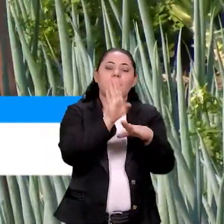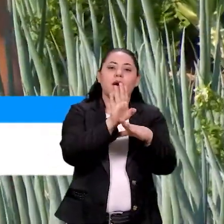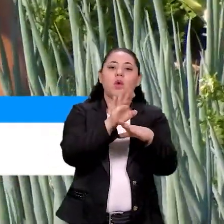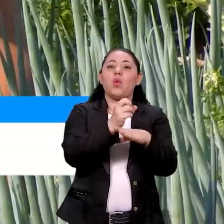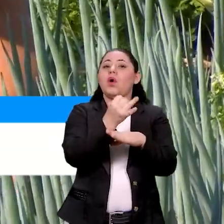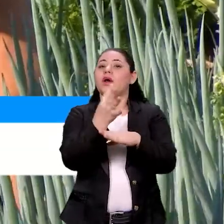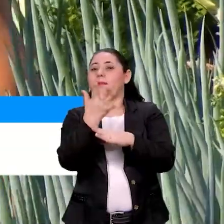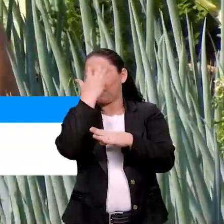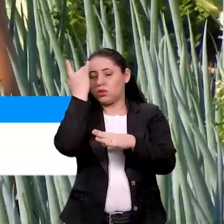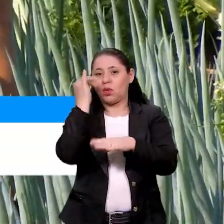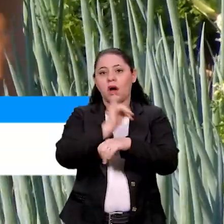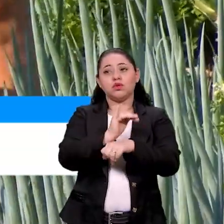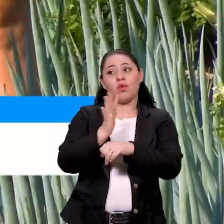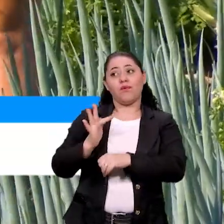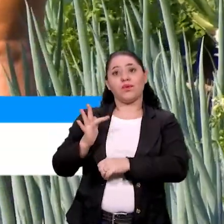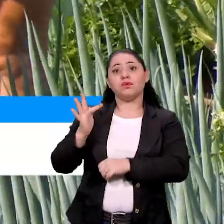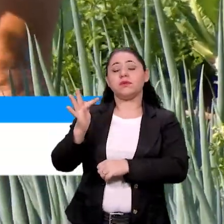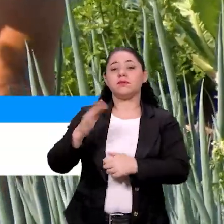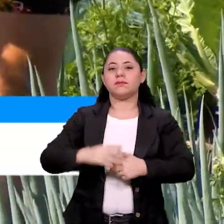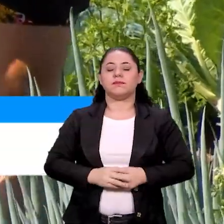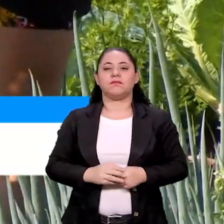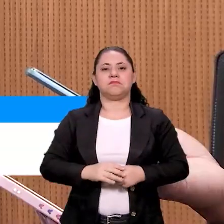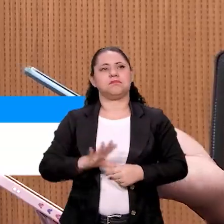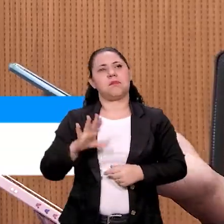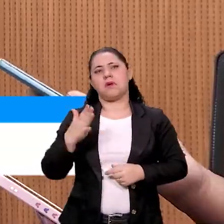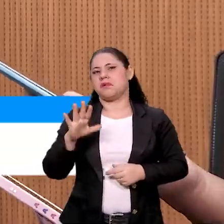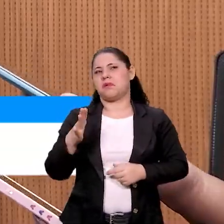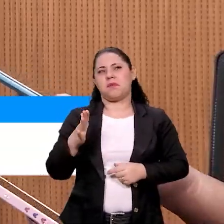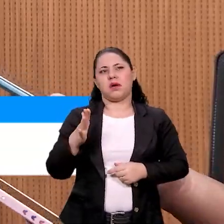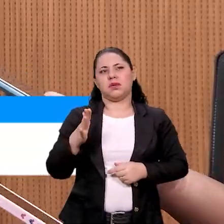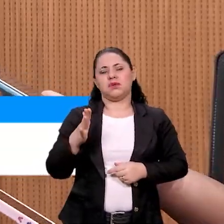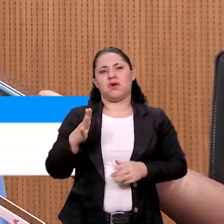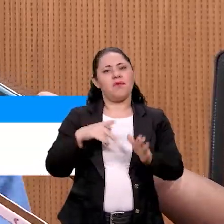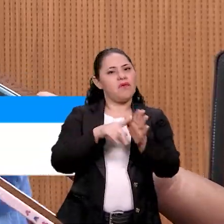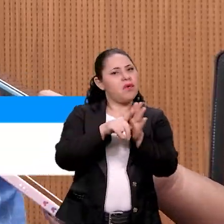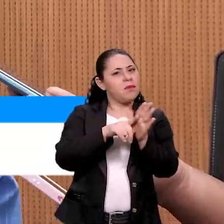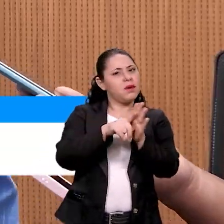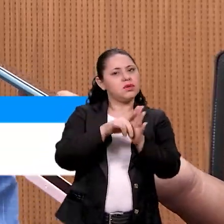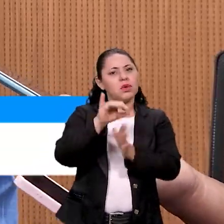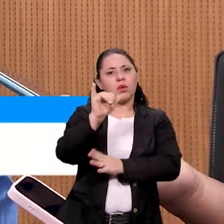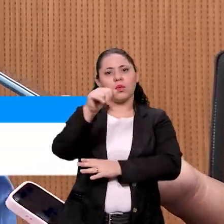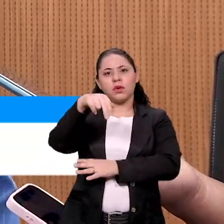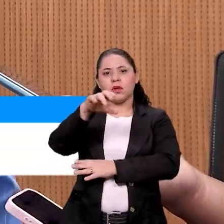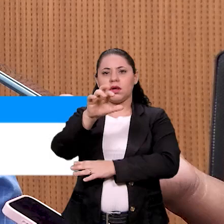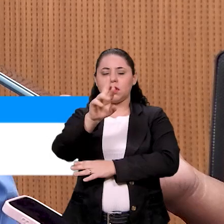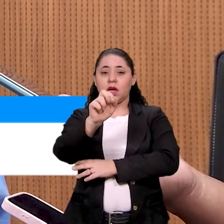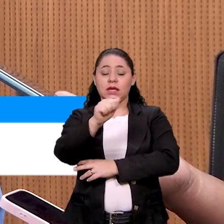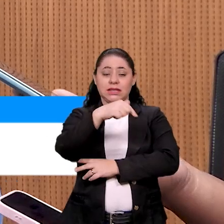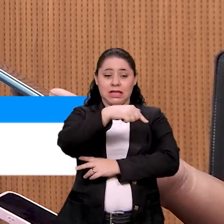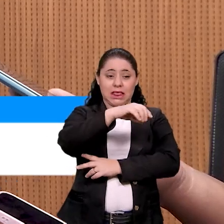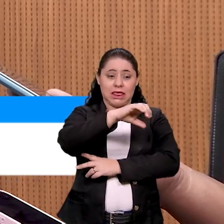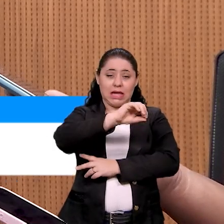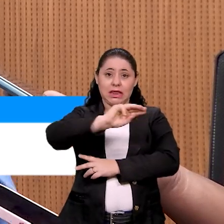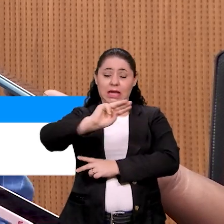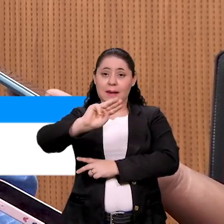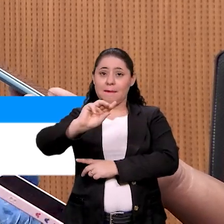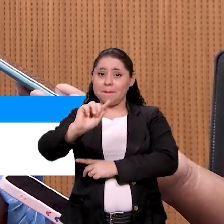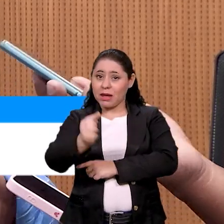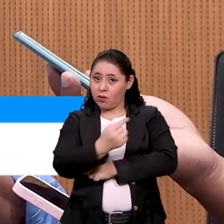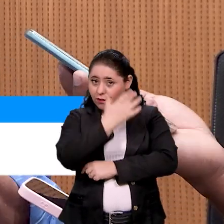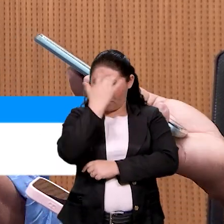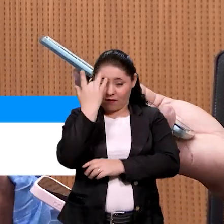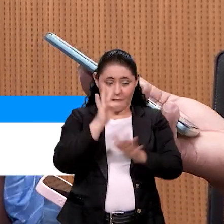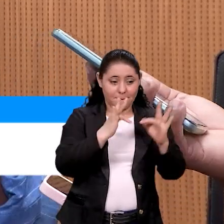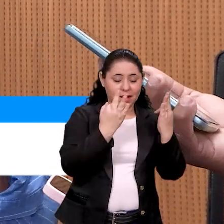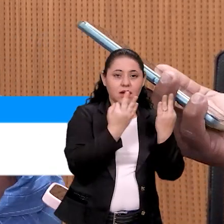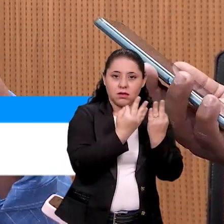possíveis beneficiados com as futuras ações. Aproximadamente, segundo os dados do INCRA, 70 mil famílias,